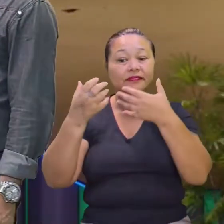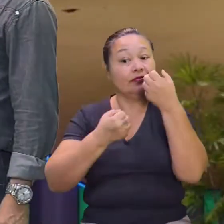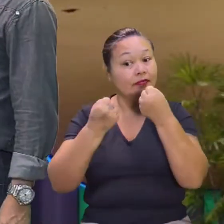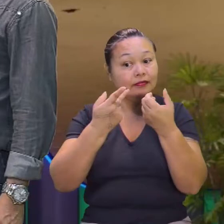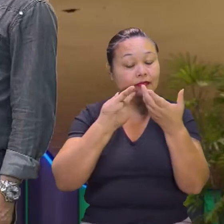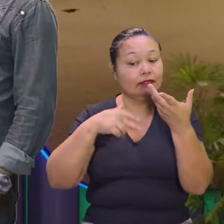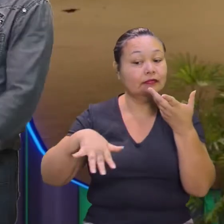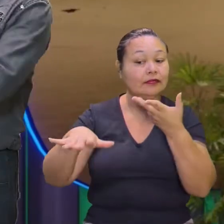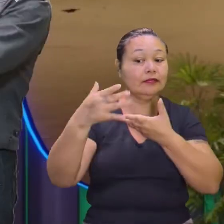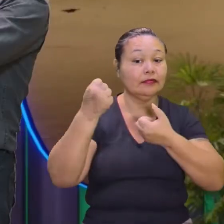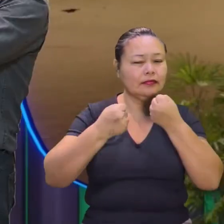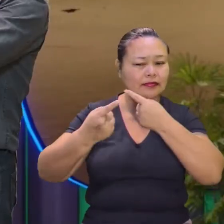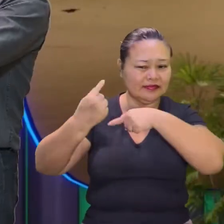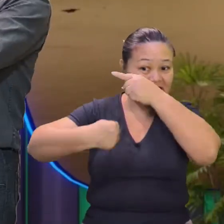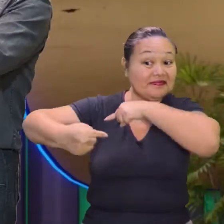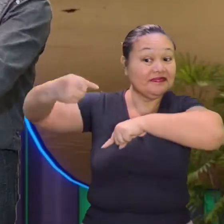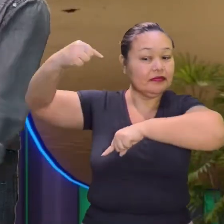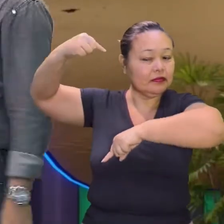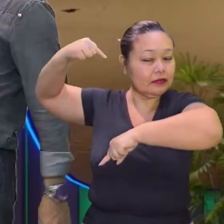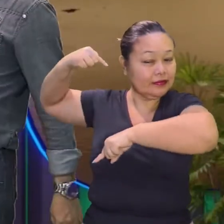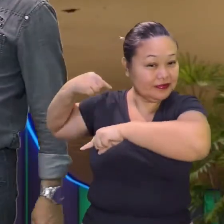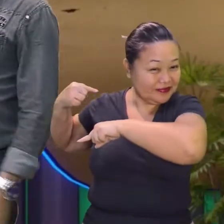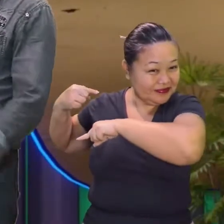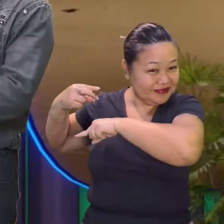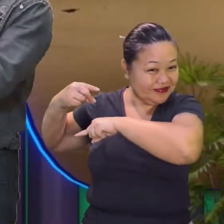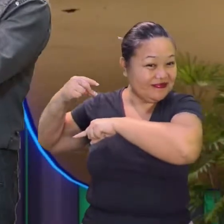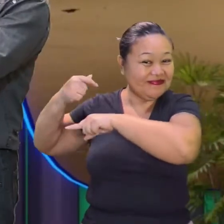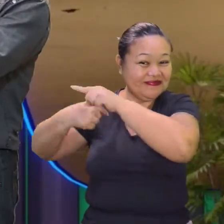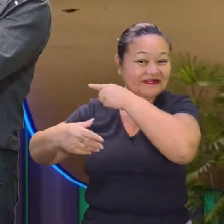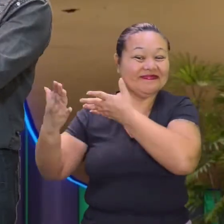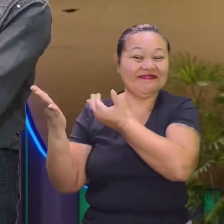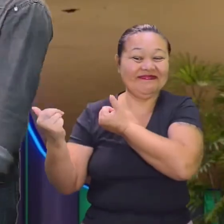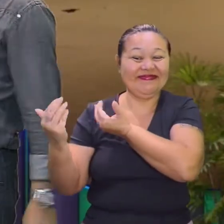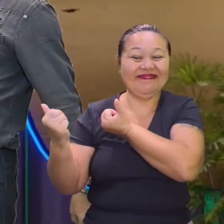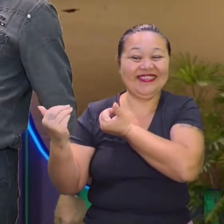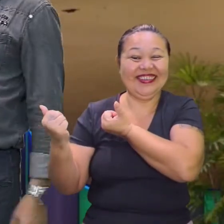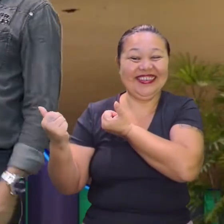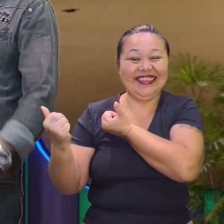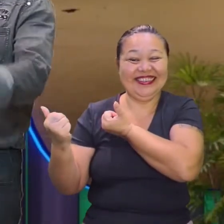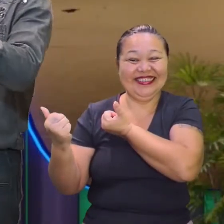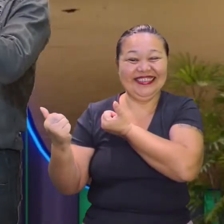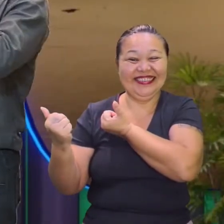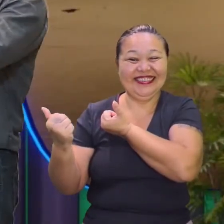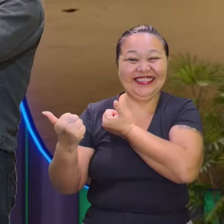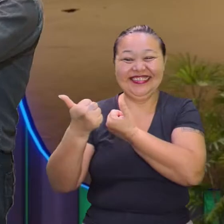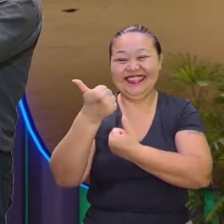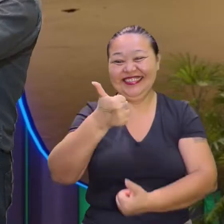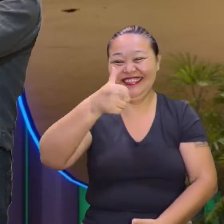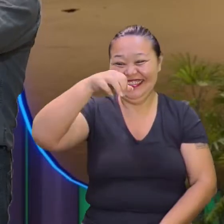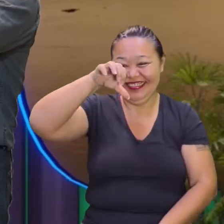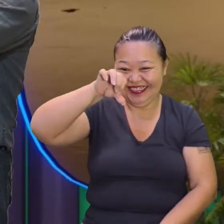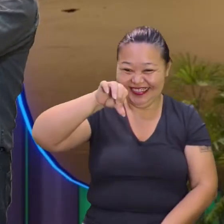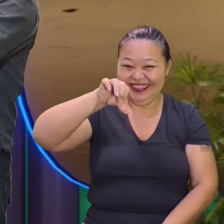Uhum. Há muito tempo atrás, quando eu era jovem,